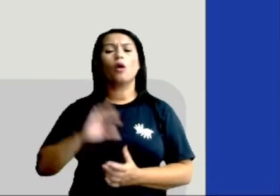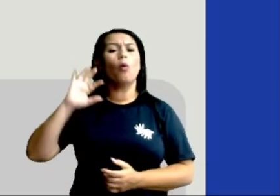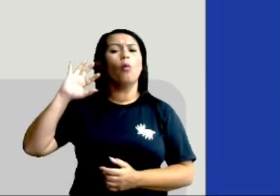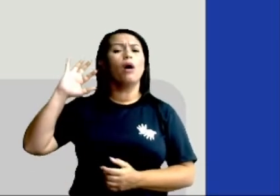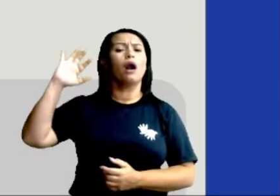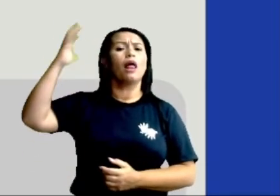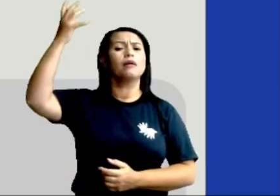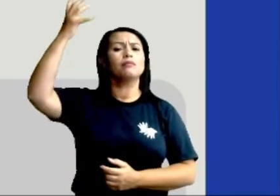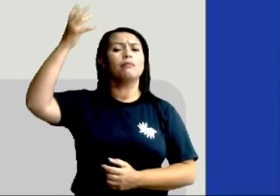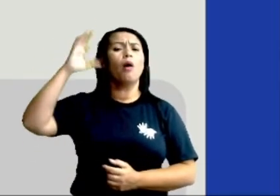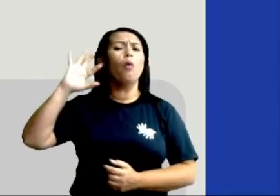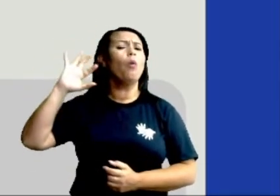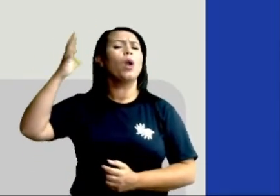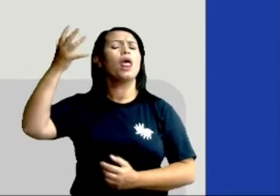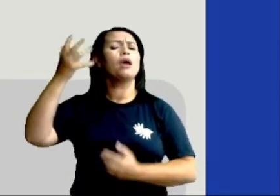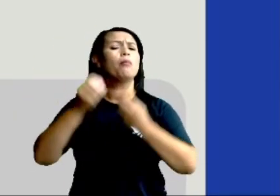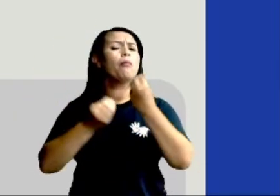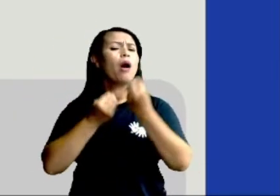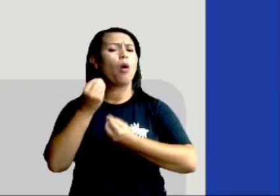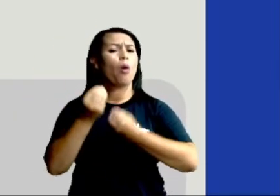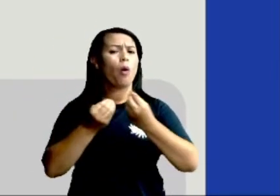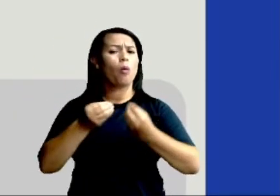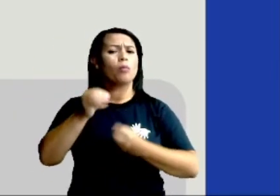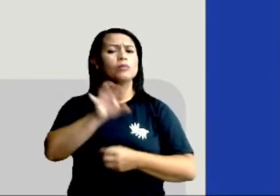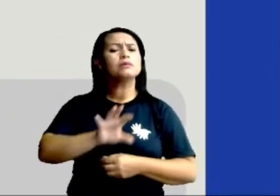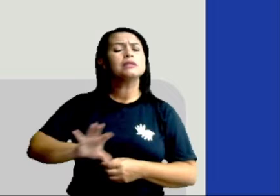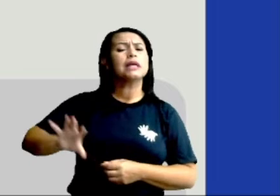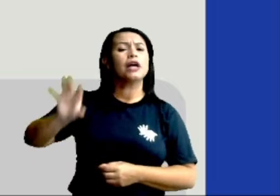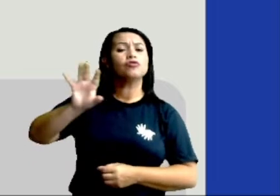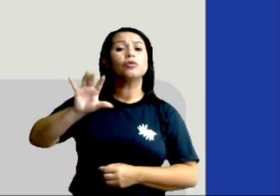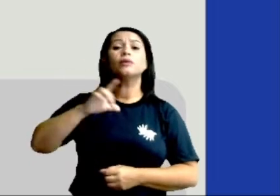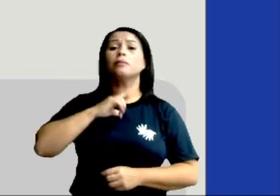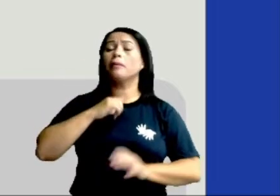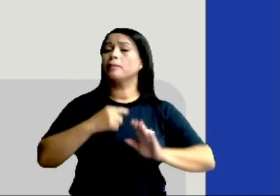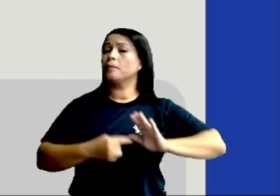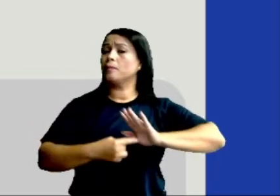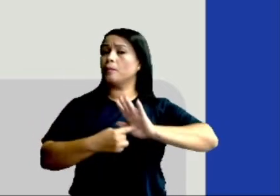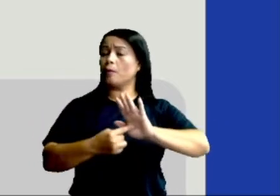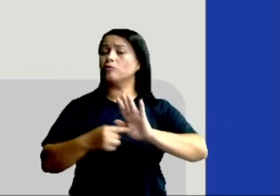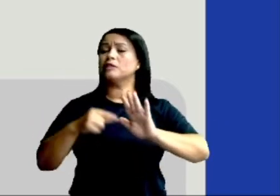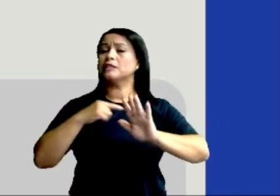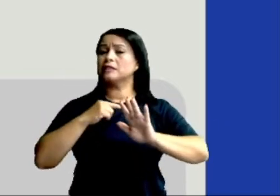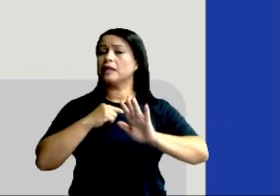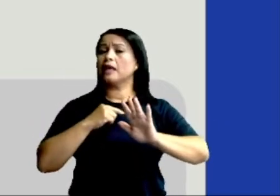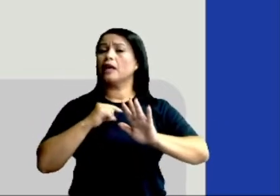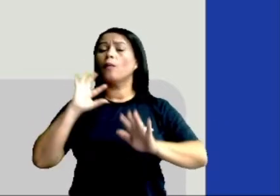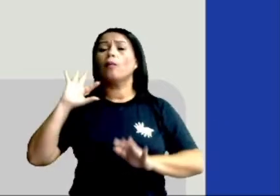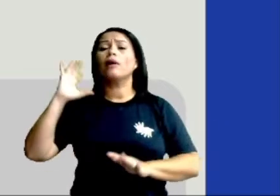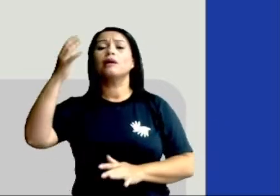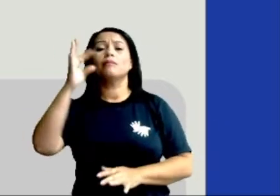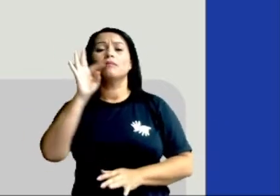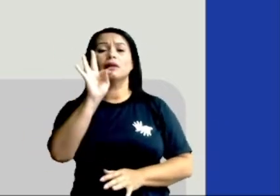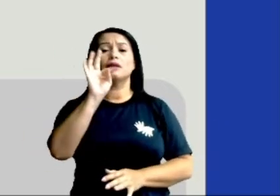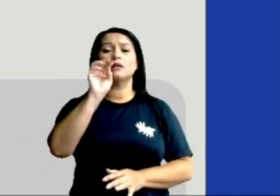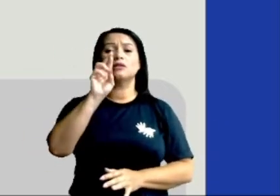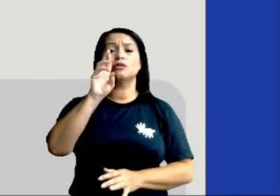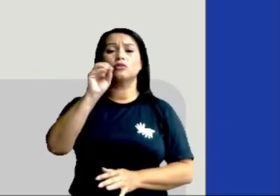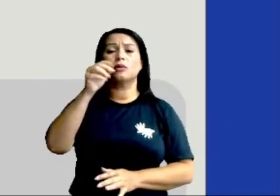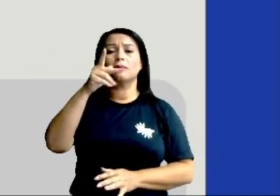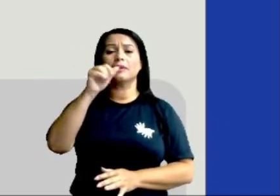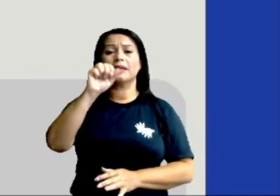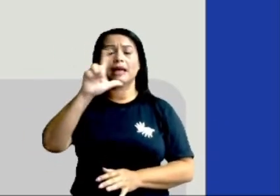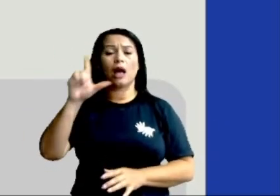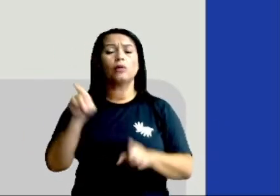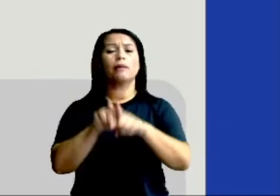O clima, como é o clima dessa região? Ele destaca-se pelo clima tropical de